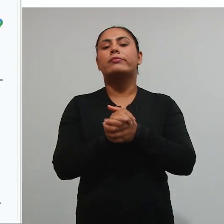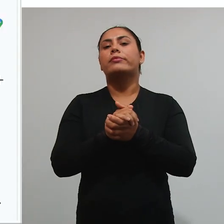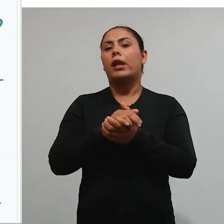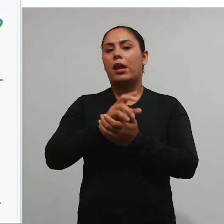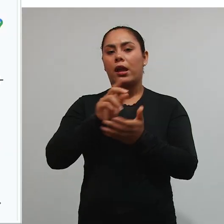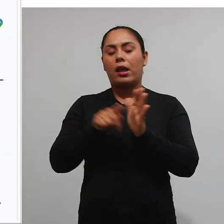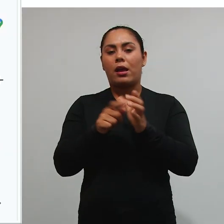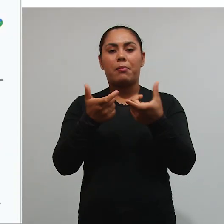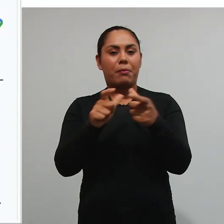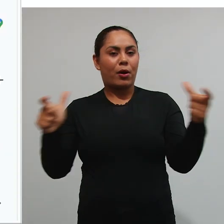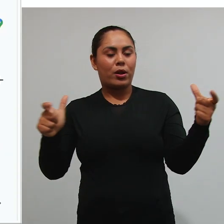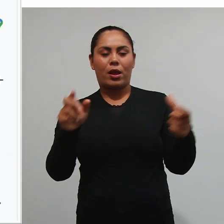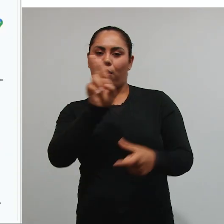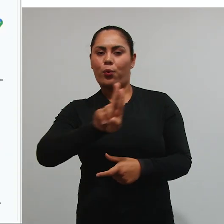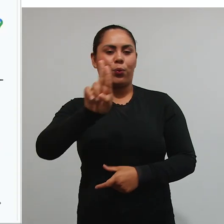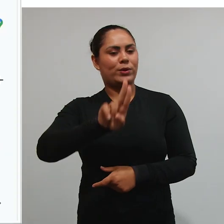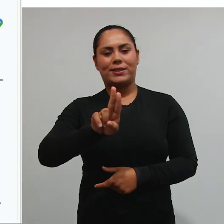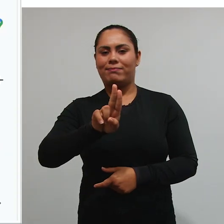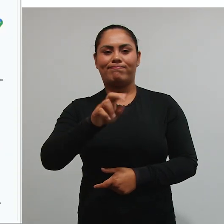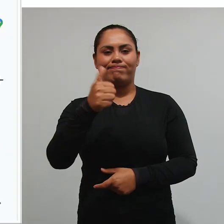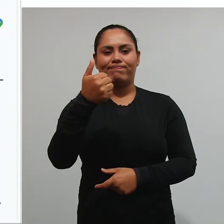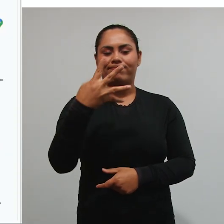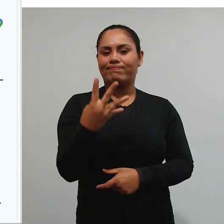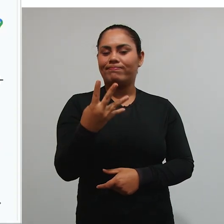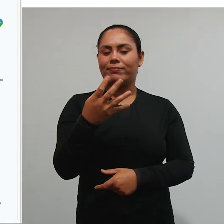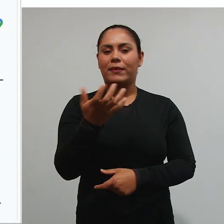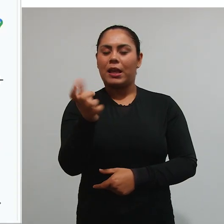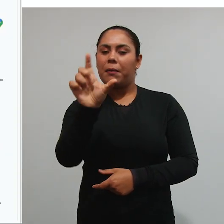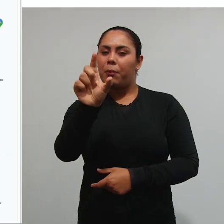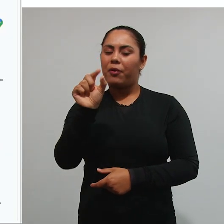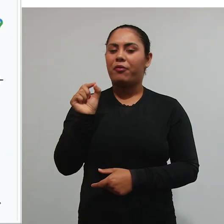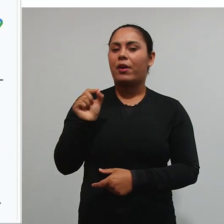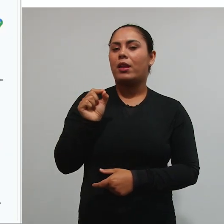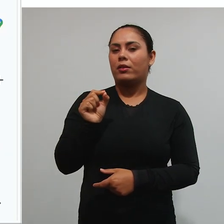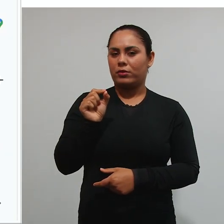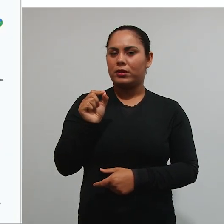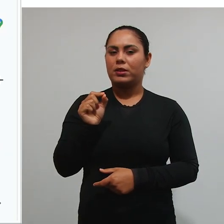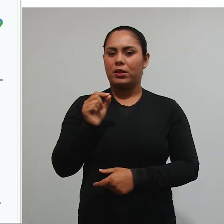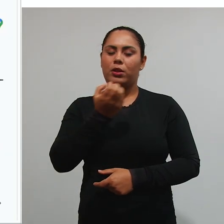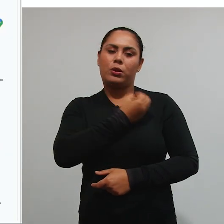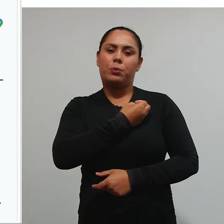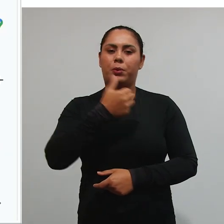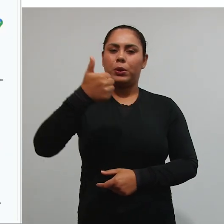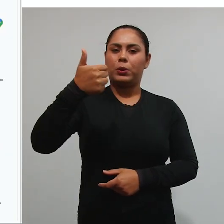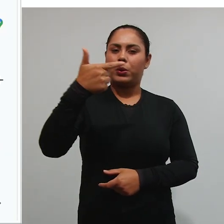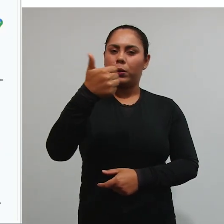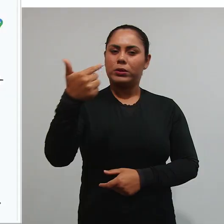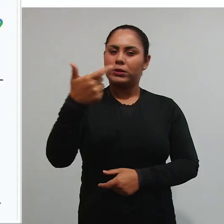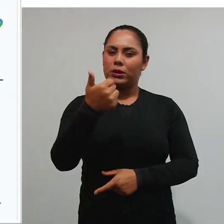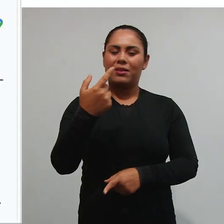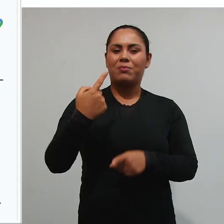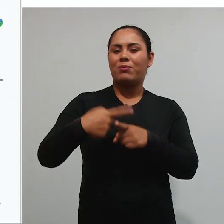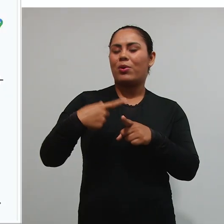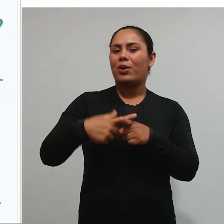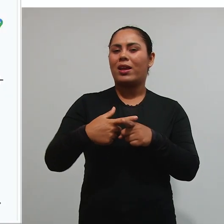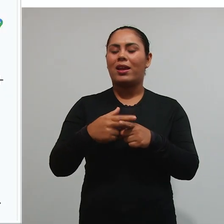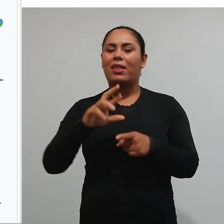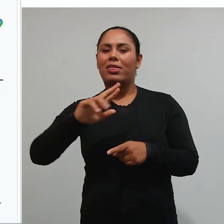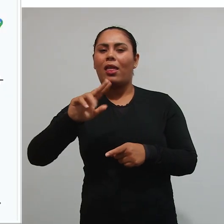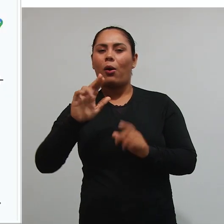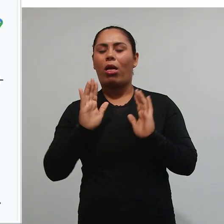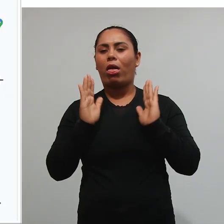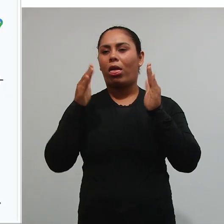A maioria não usa tamanho 14, tá, gente? A maioria prefere usar o tamanho 12, porque não é um